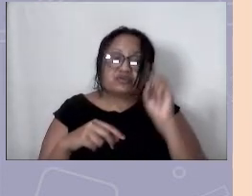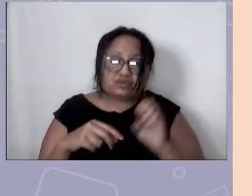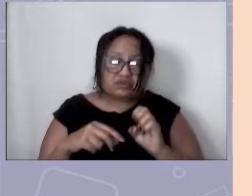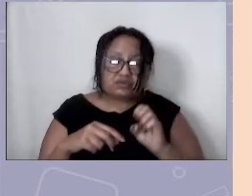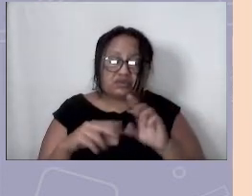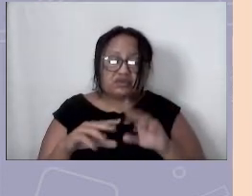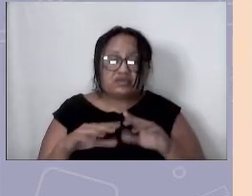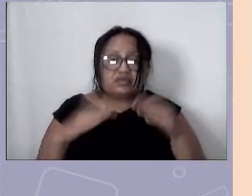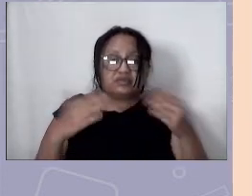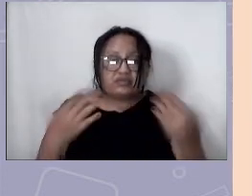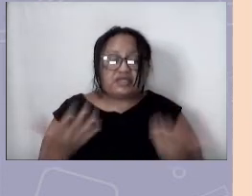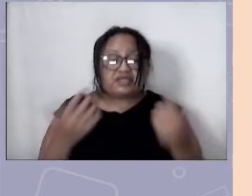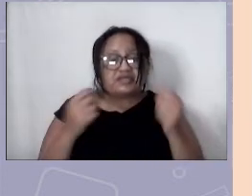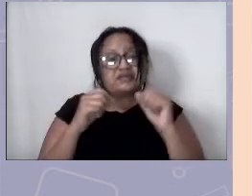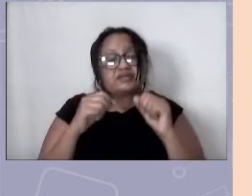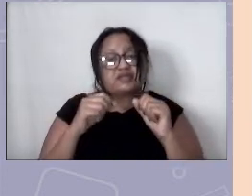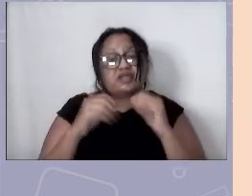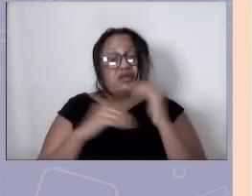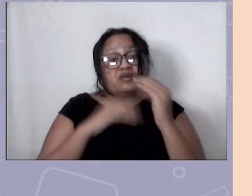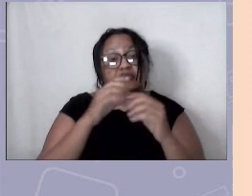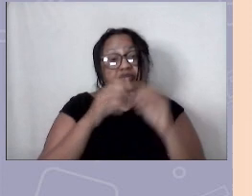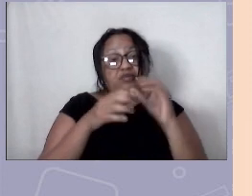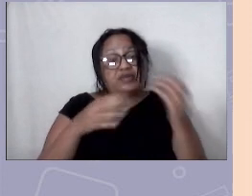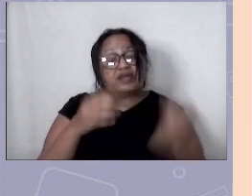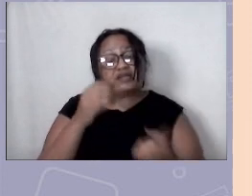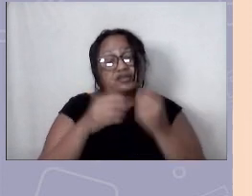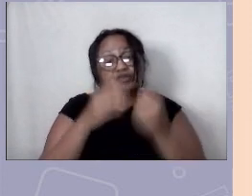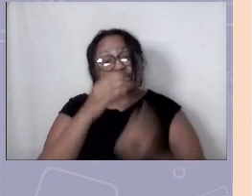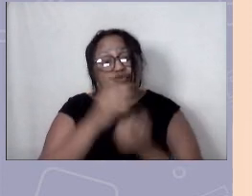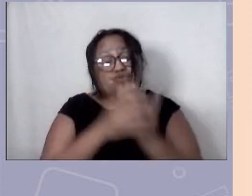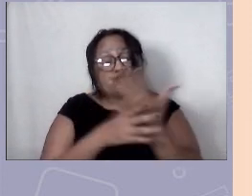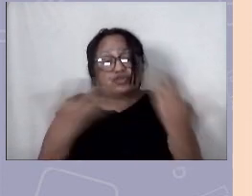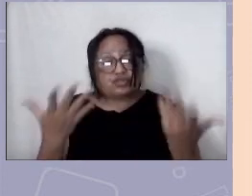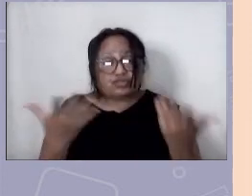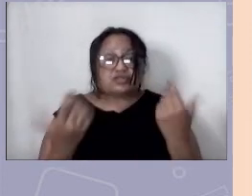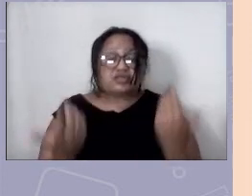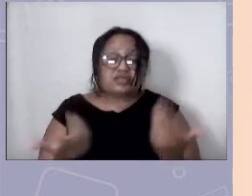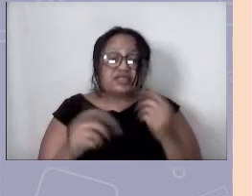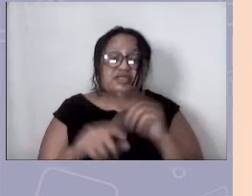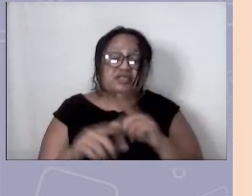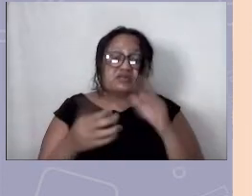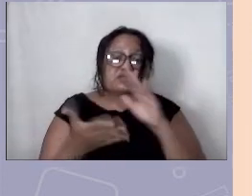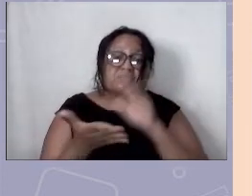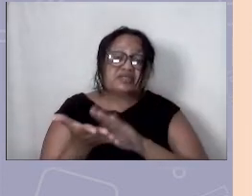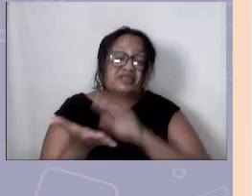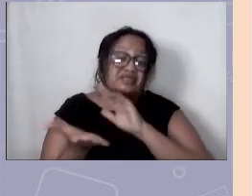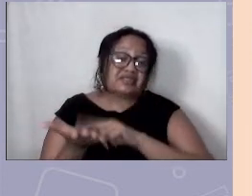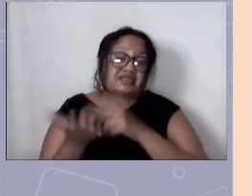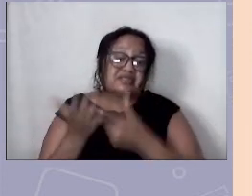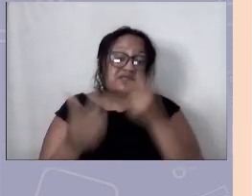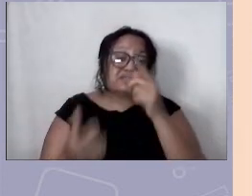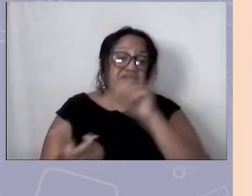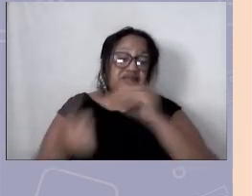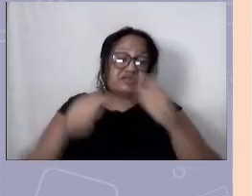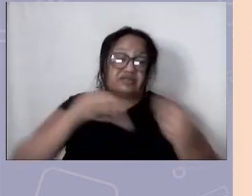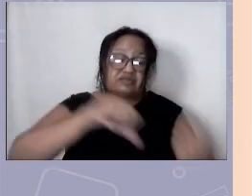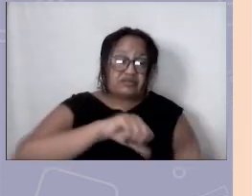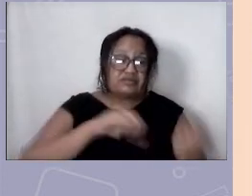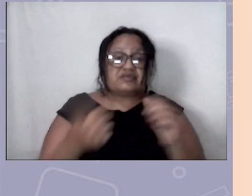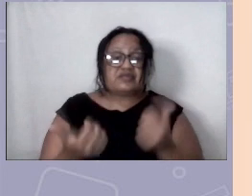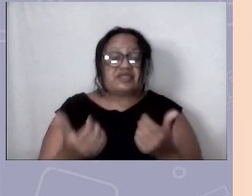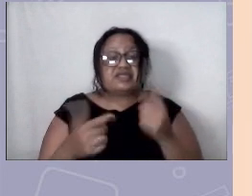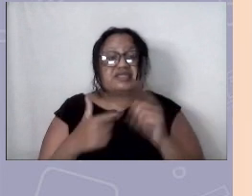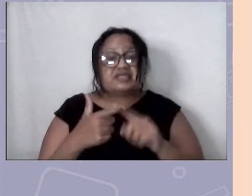sintetizar e se produzir essa fita de RNA mensageiro que depois vai ser traduzido para os aminoácidos e formar proteínas só para a gente